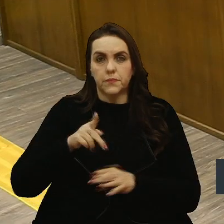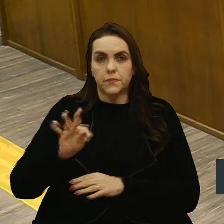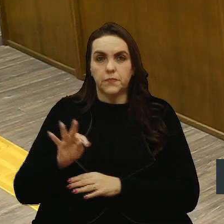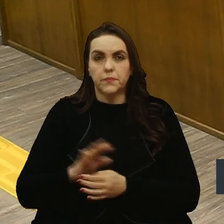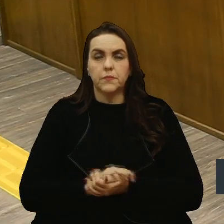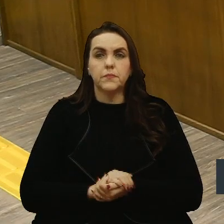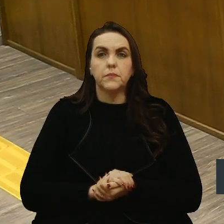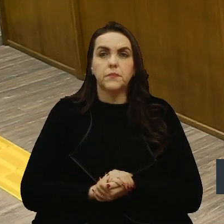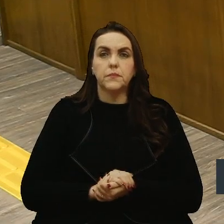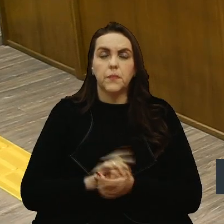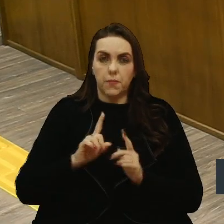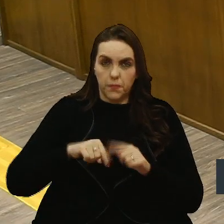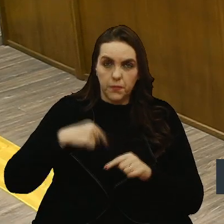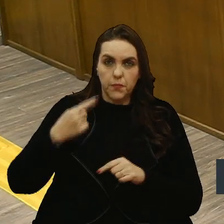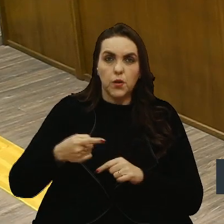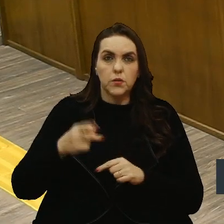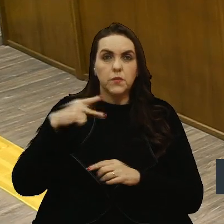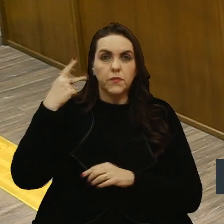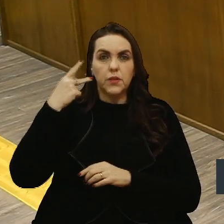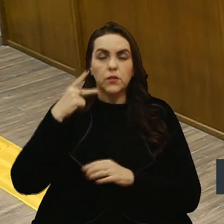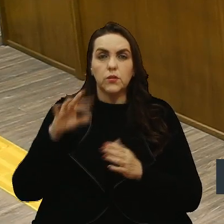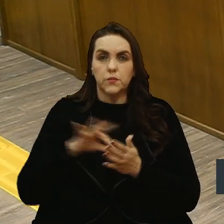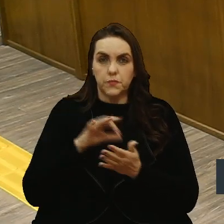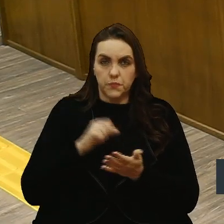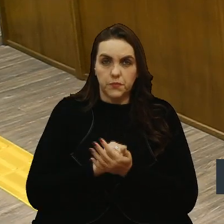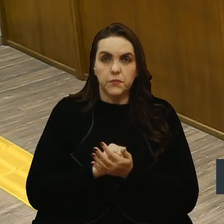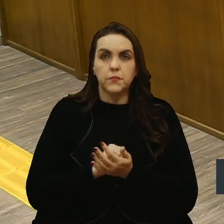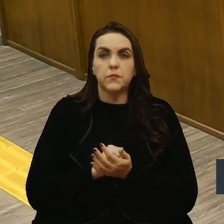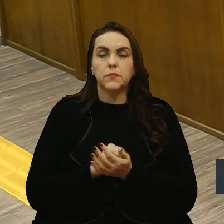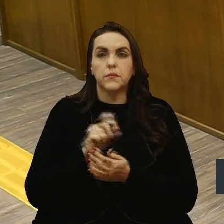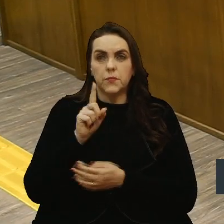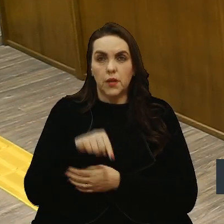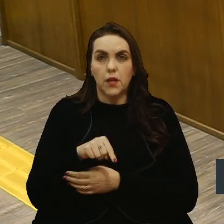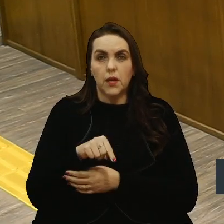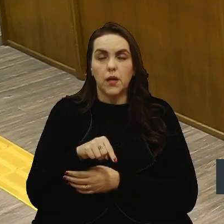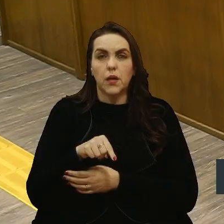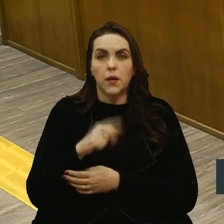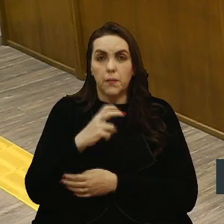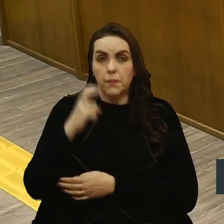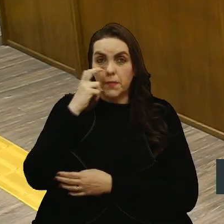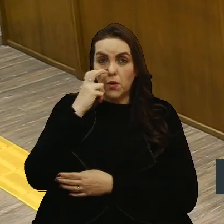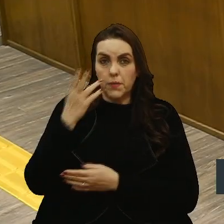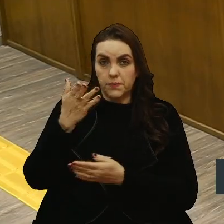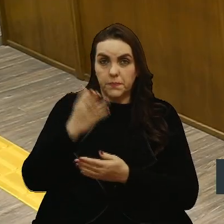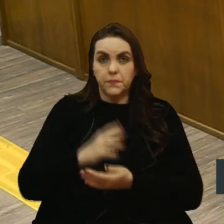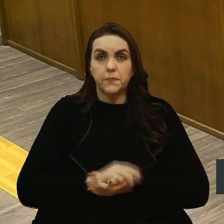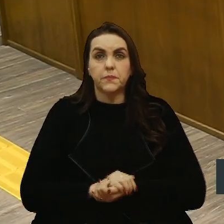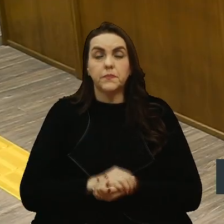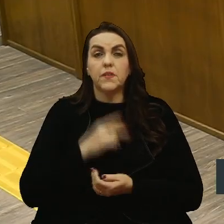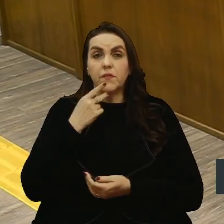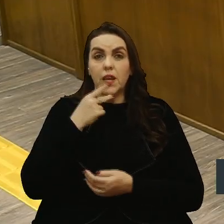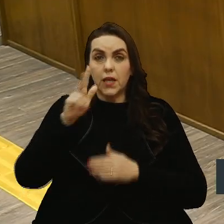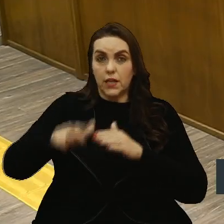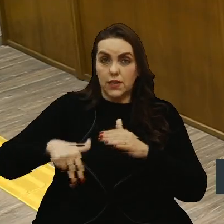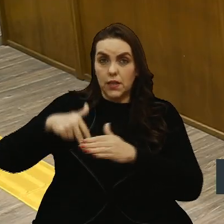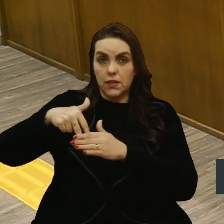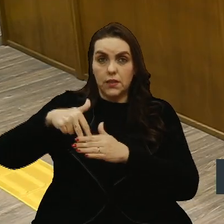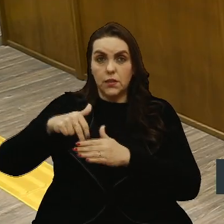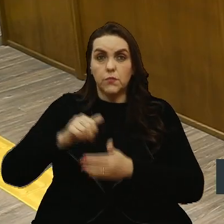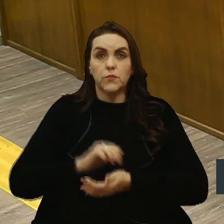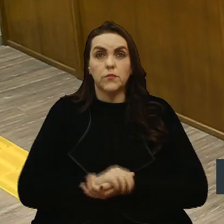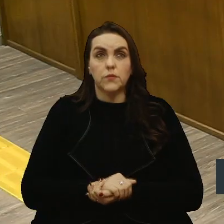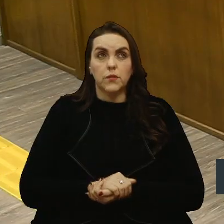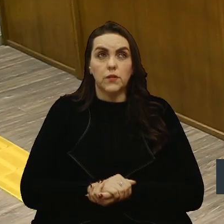Trabalhadores. A próxima vereadora inscrita no Grande Expediente é a vereadora Andressa Malma, que falará da tribuna. Vou lhe pedir uma parte de